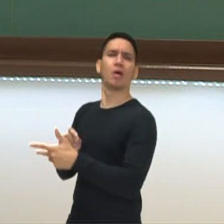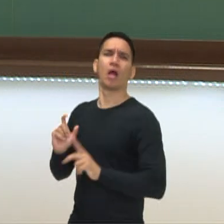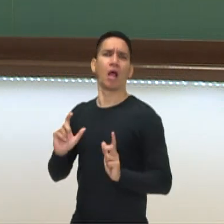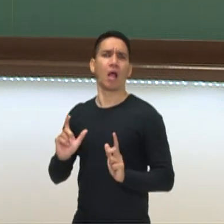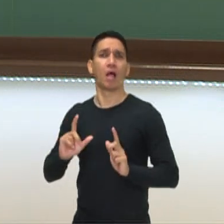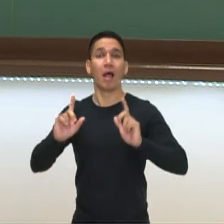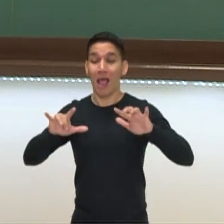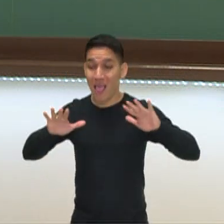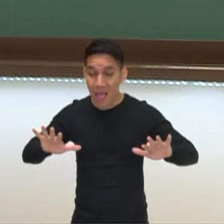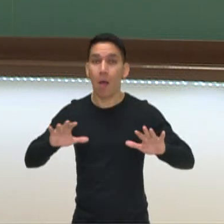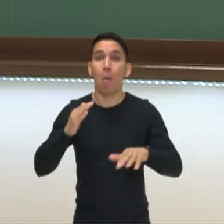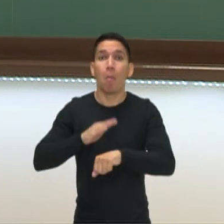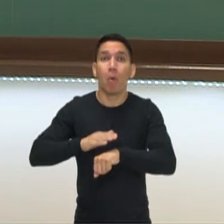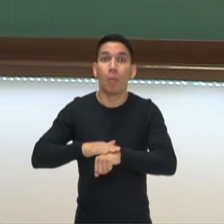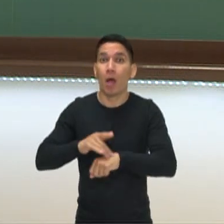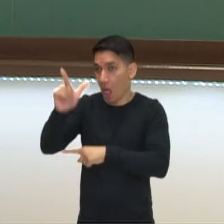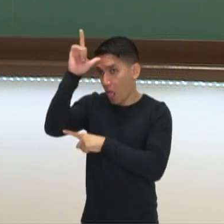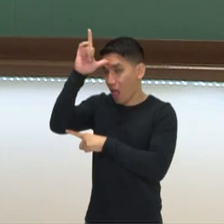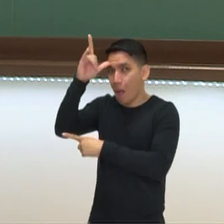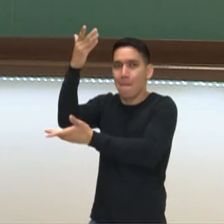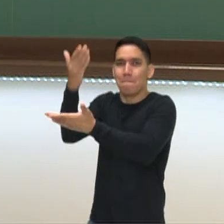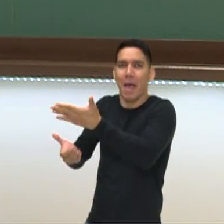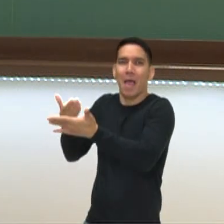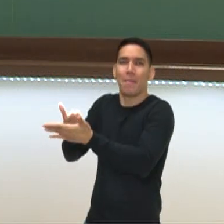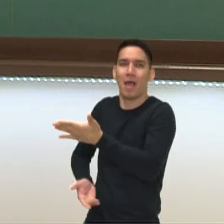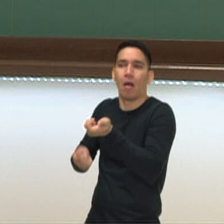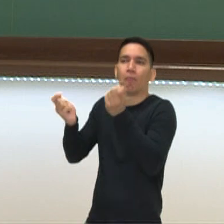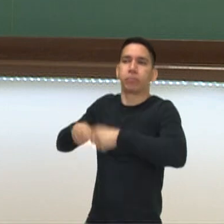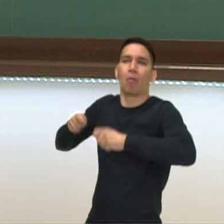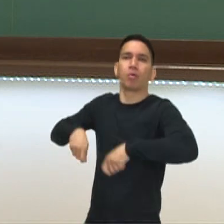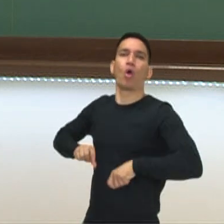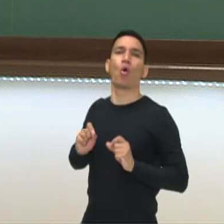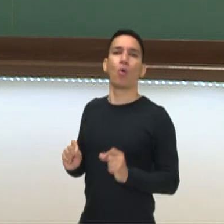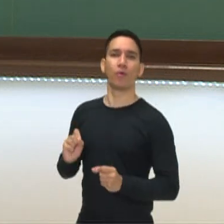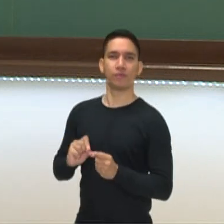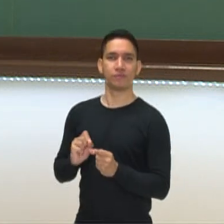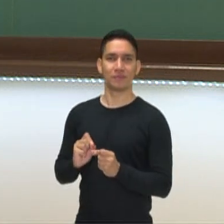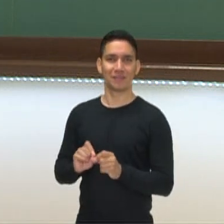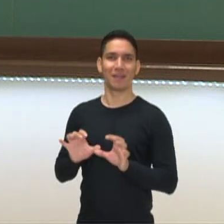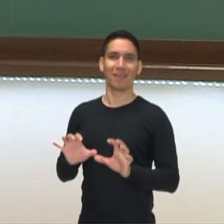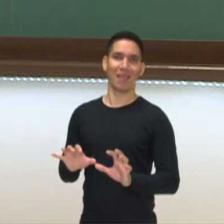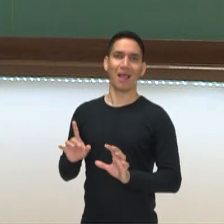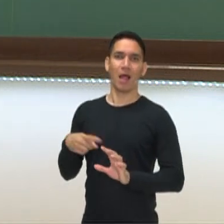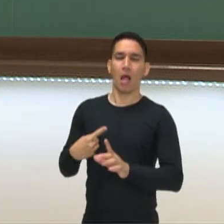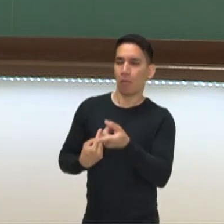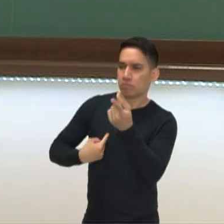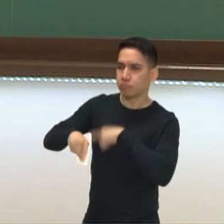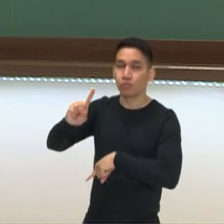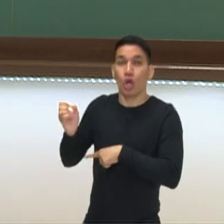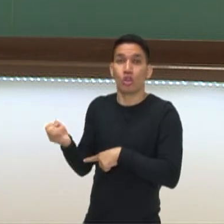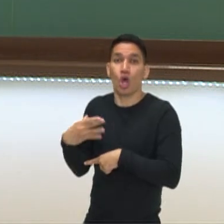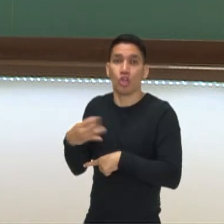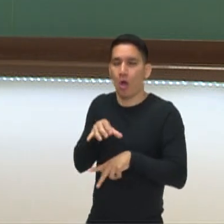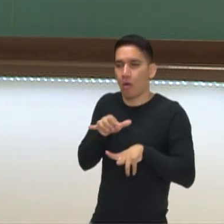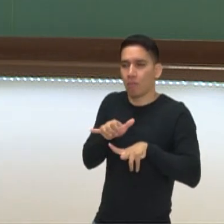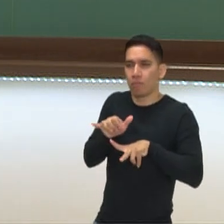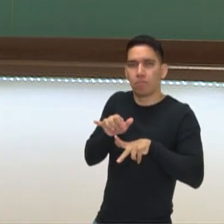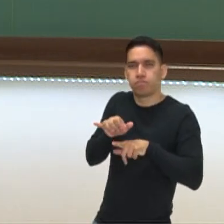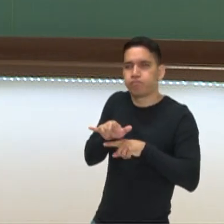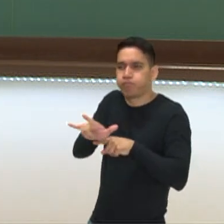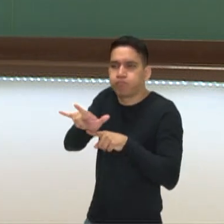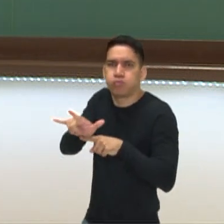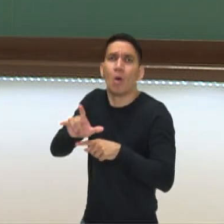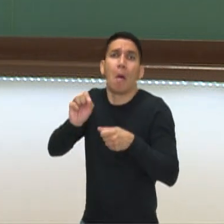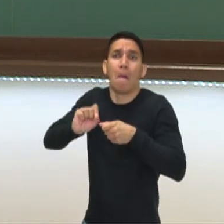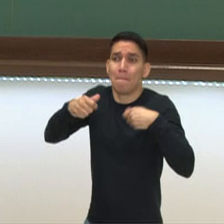desse momento, os alemães eles perdem a sua capacidade de construir novos tanques na velocidade que eles precisavam,